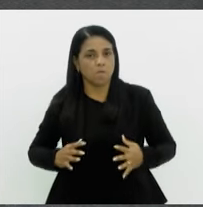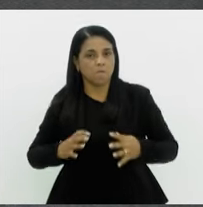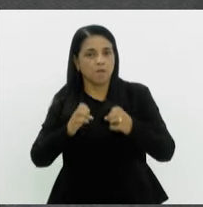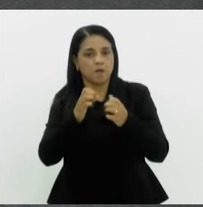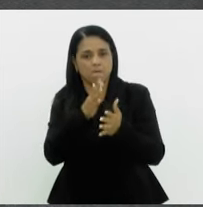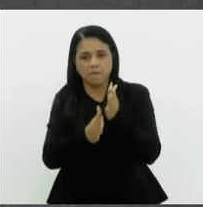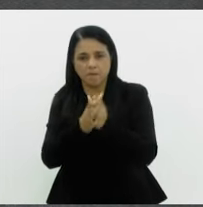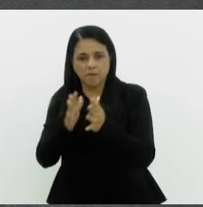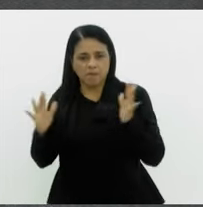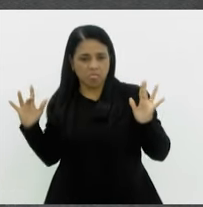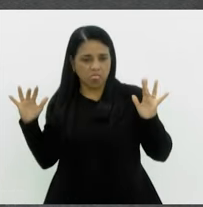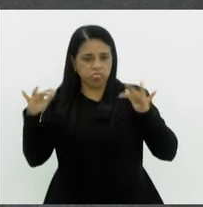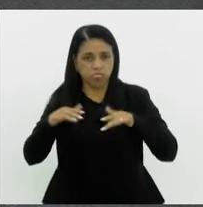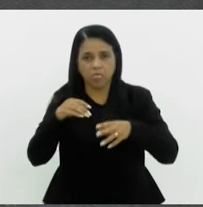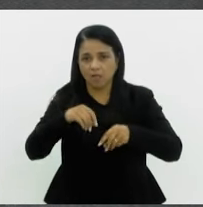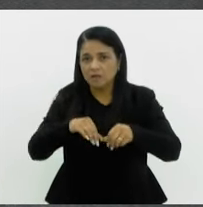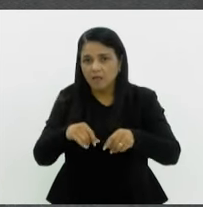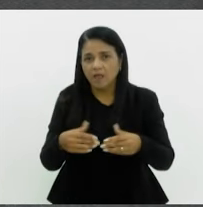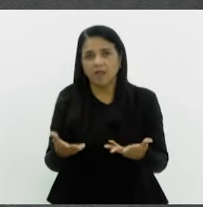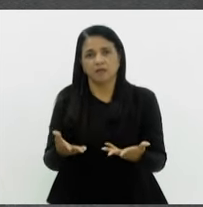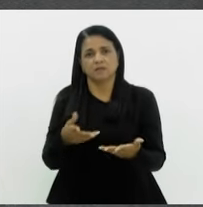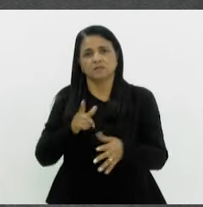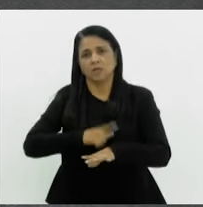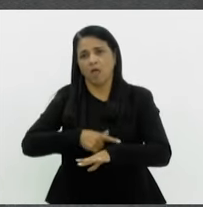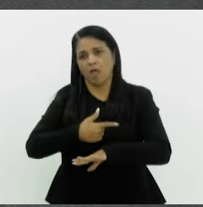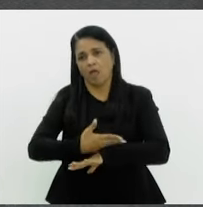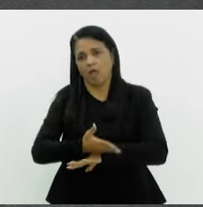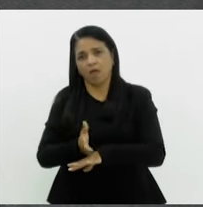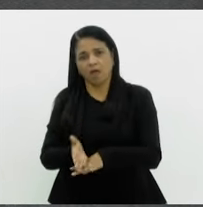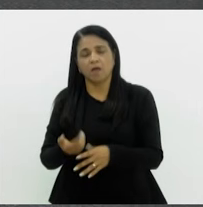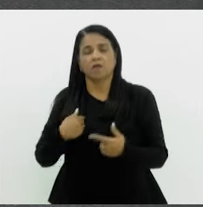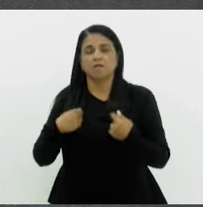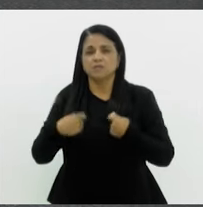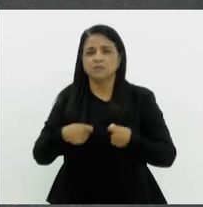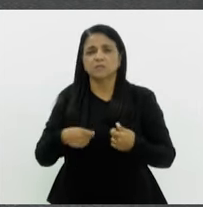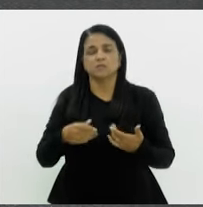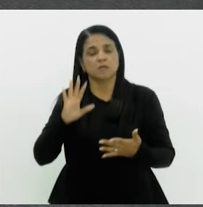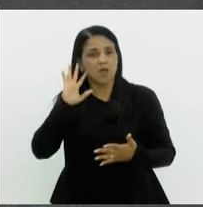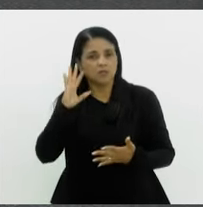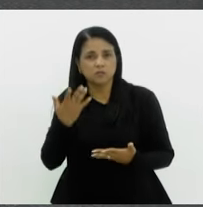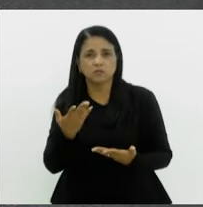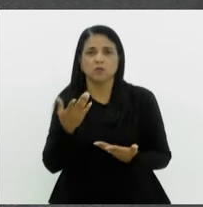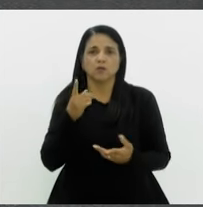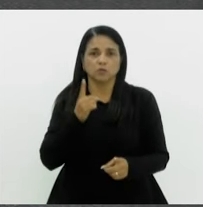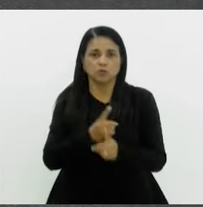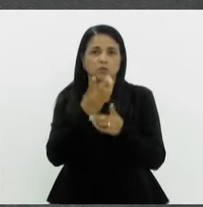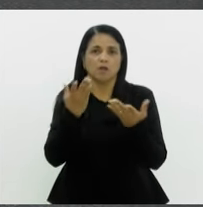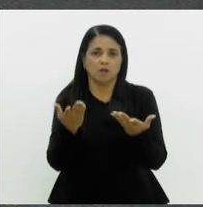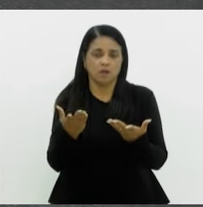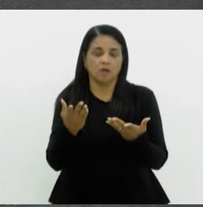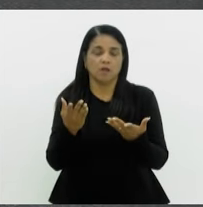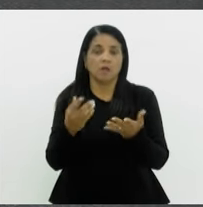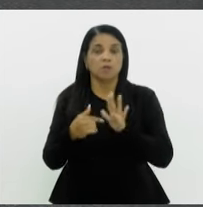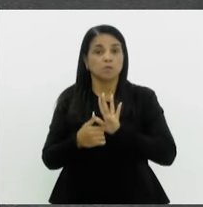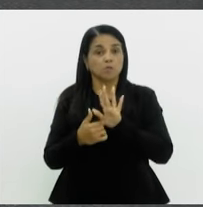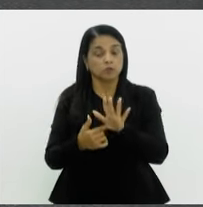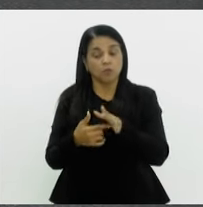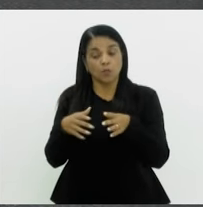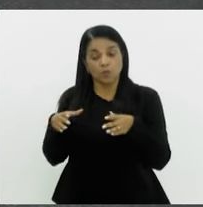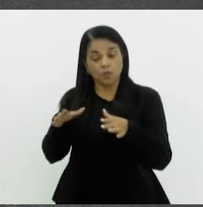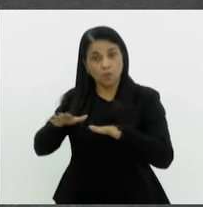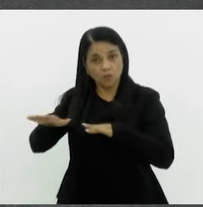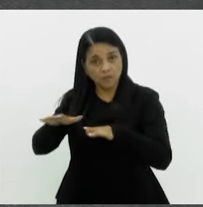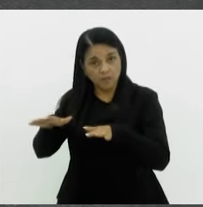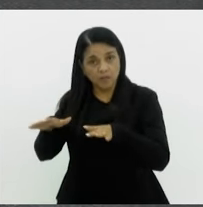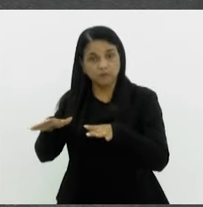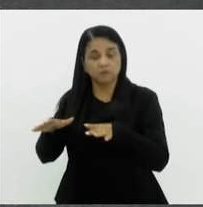com invasões, etc., de terra, que tem que encontrar um caminho. Ele acenou claramente para o Movimento Sem Terra que não dá